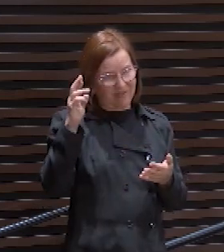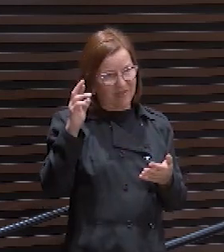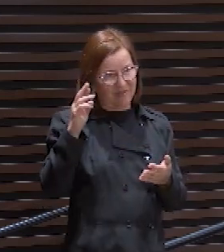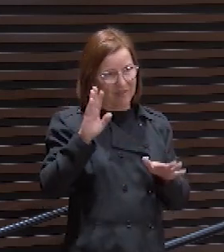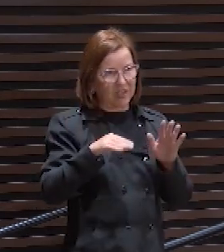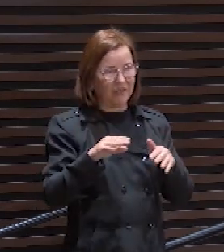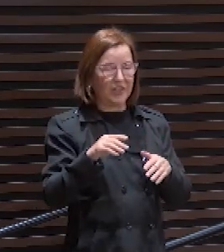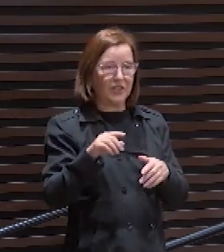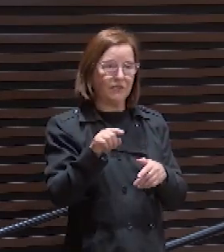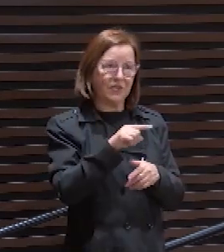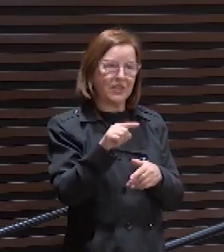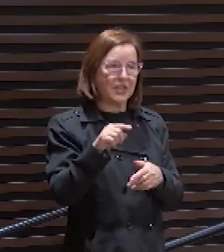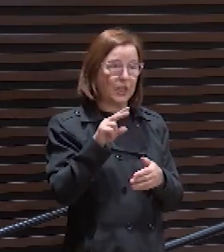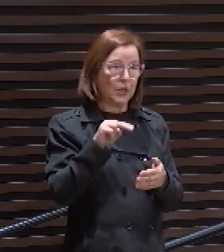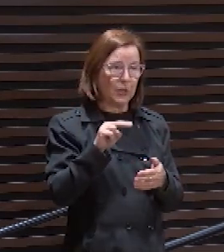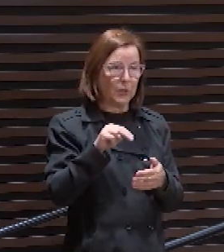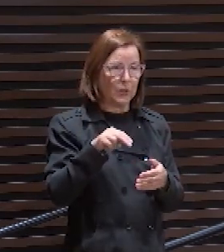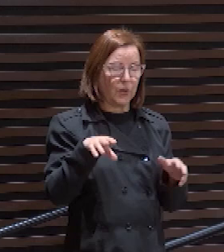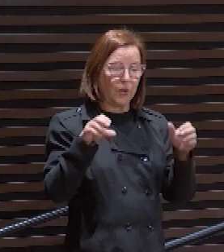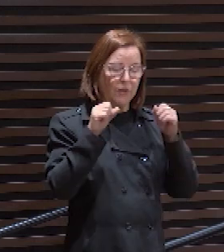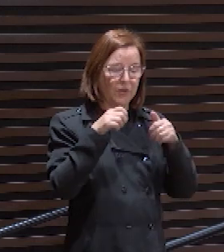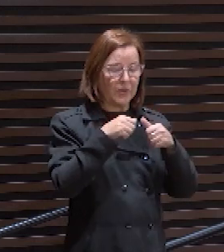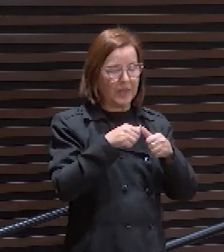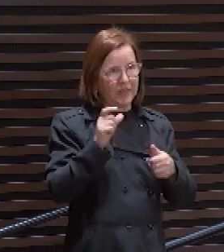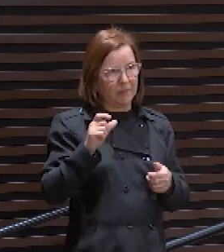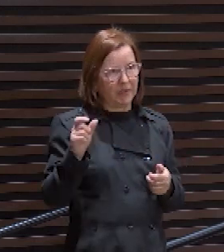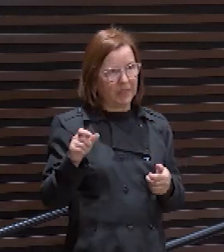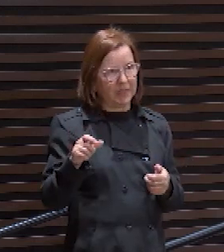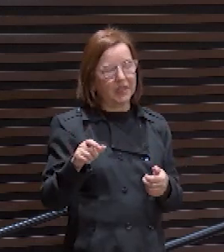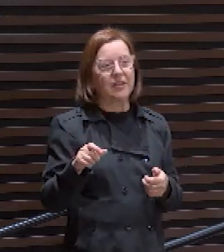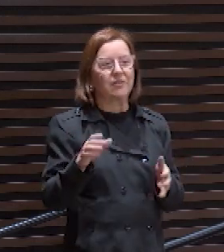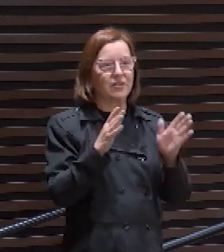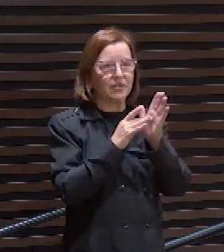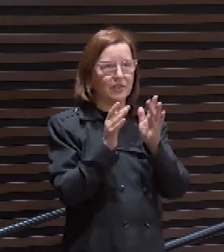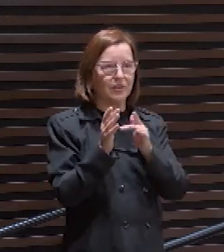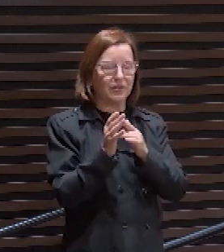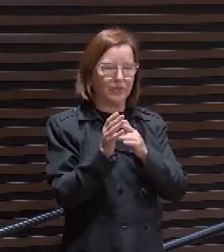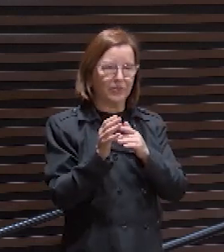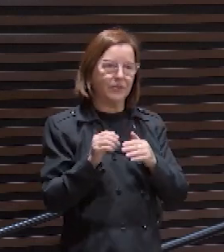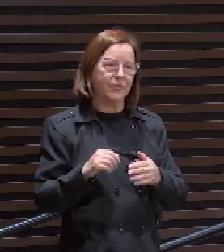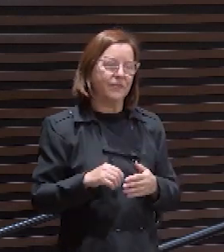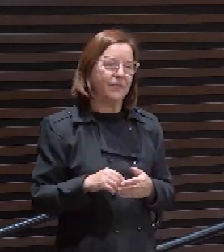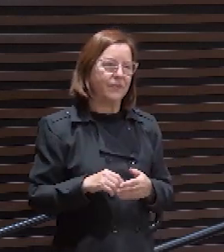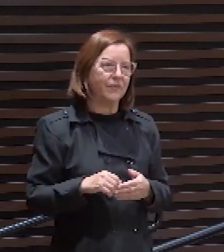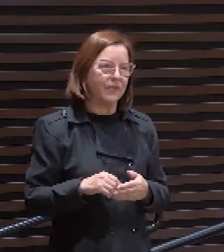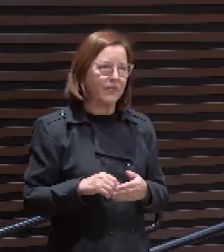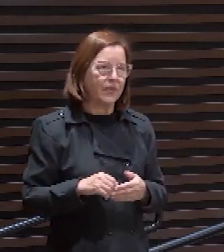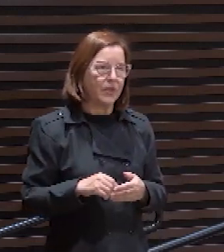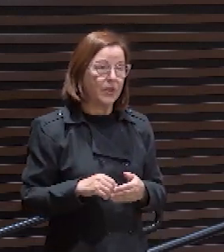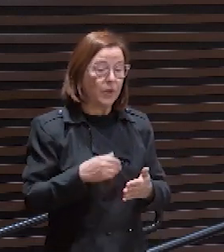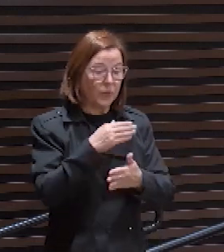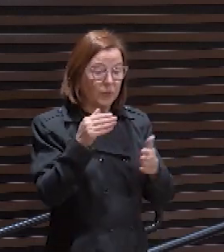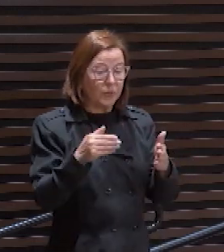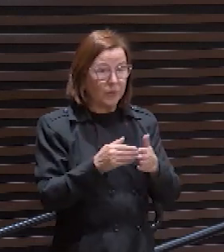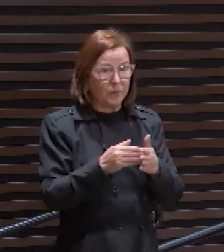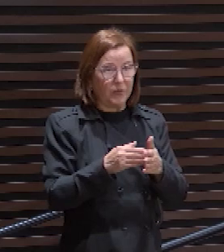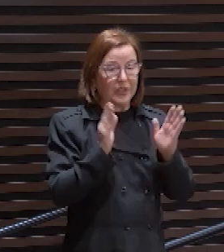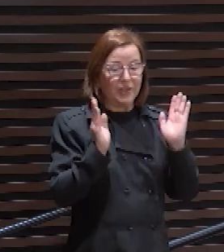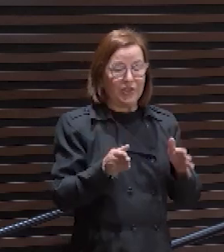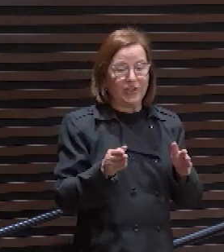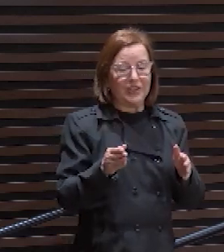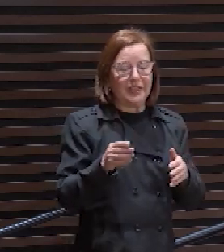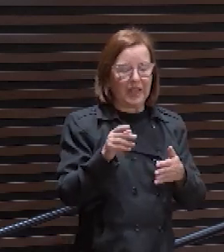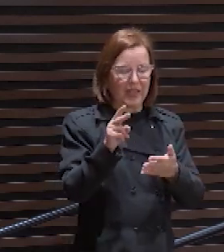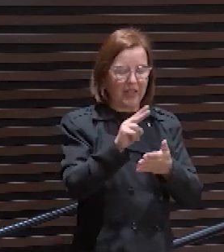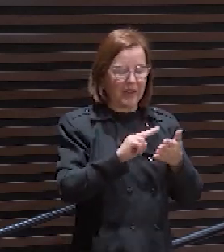palavras de Jesus, eu quero te falar um pouco mais do Evangelho. Não que não houve Evangelho até agora. Tudo o que nós lemos aqui é o Evangelho.